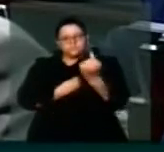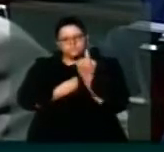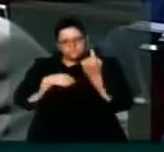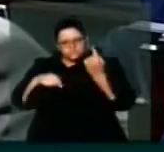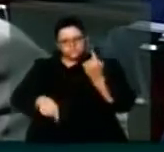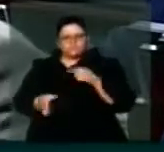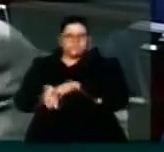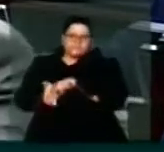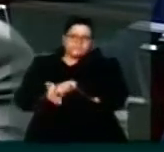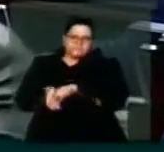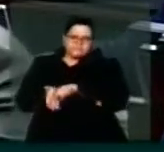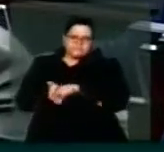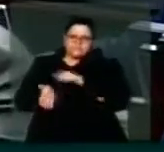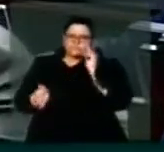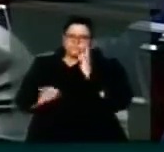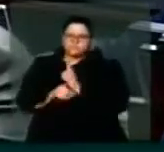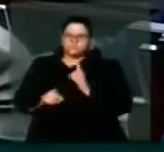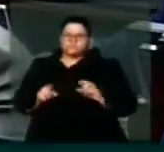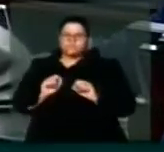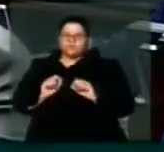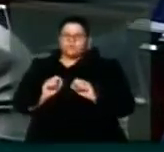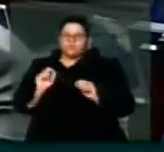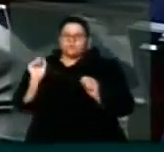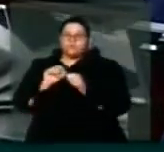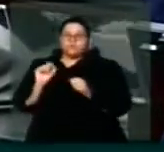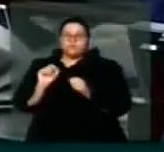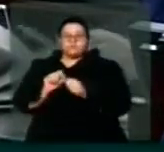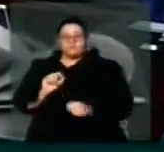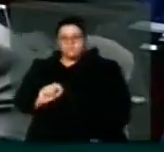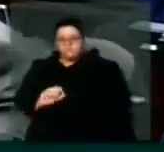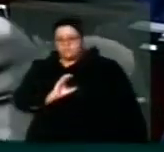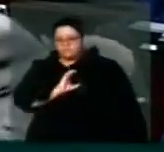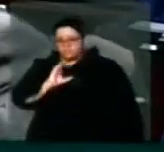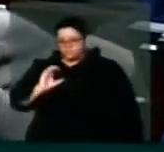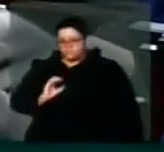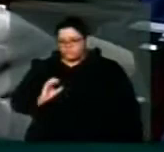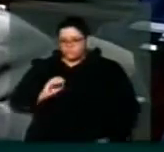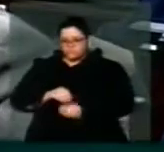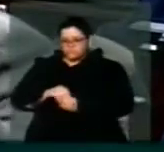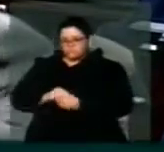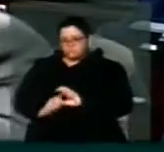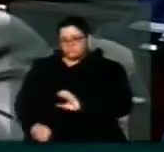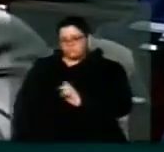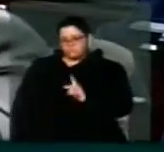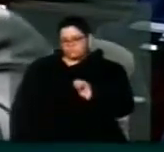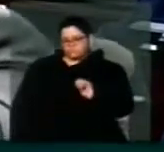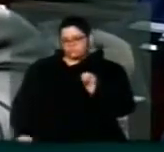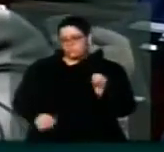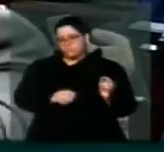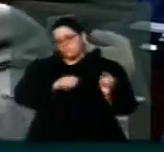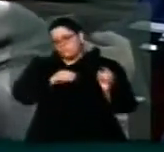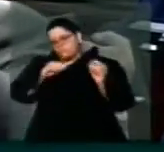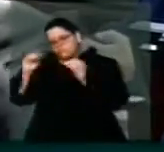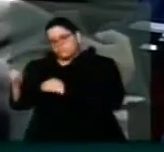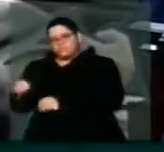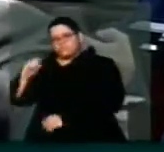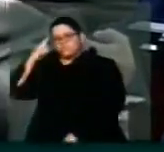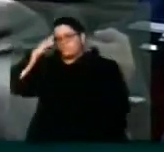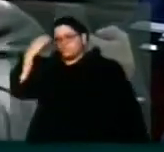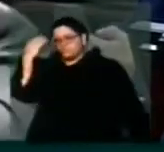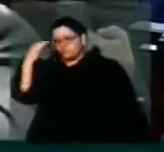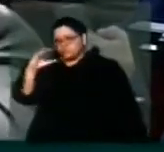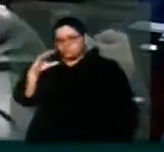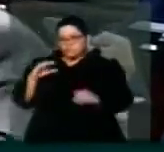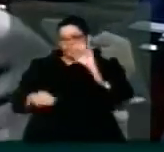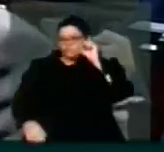do senhor Youssef, para que nós façamos uma comissão na CPI, irmos a Curitiba para ouvir o doutor Sérgio Moro, que fez a instrução